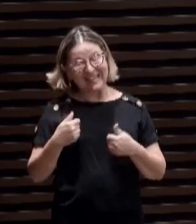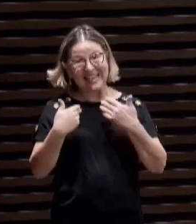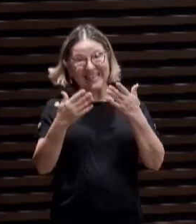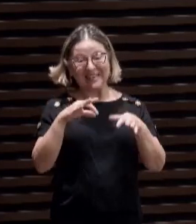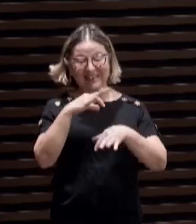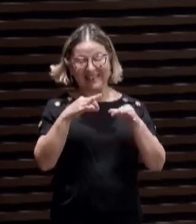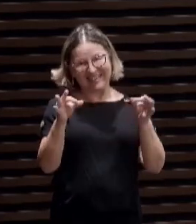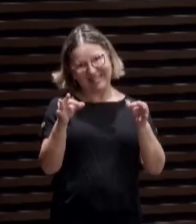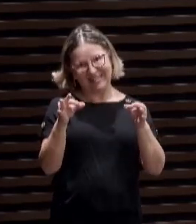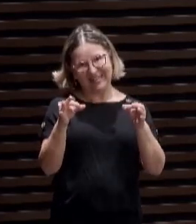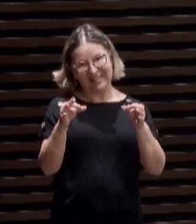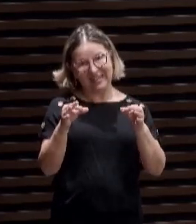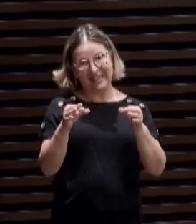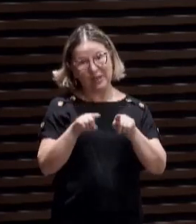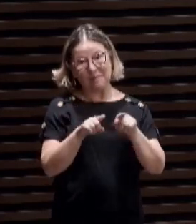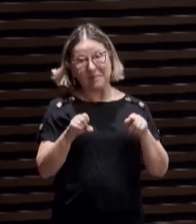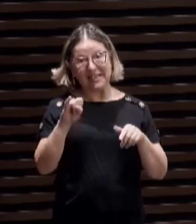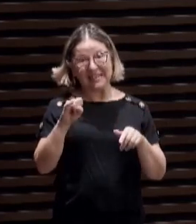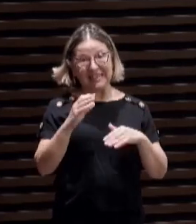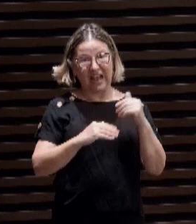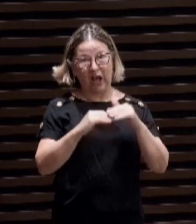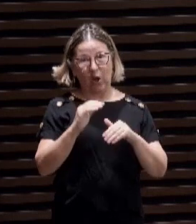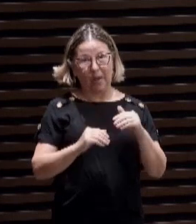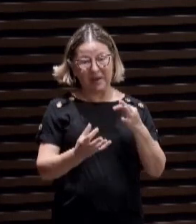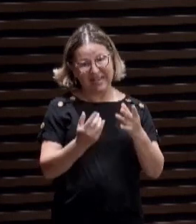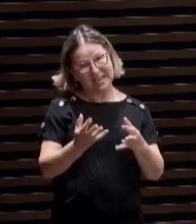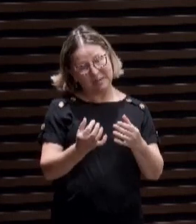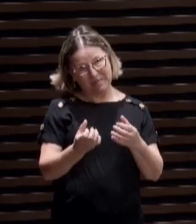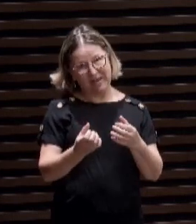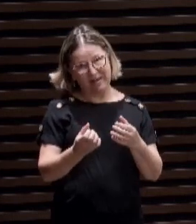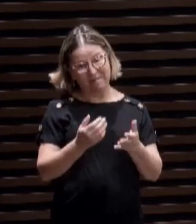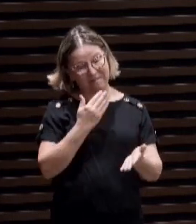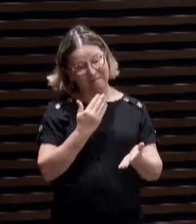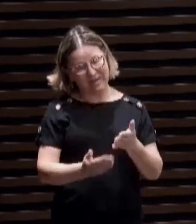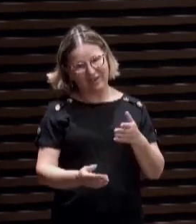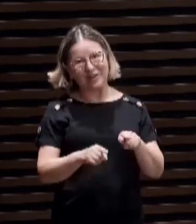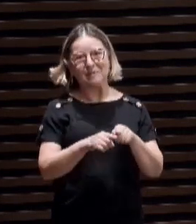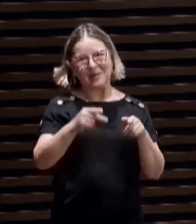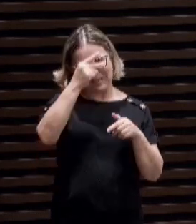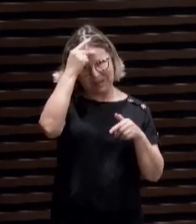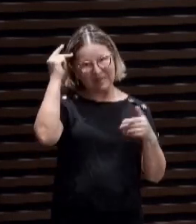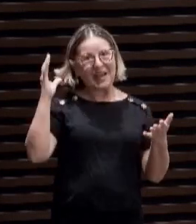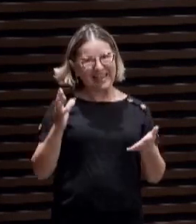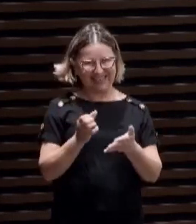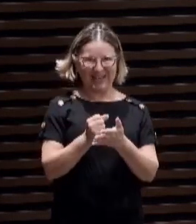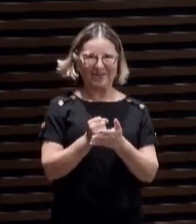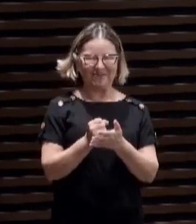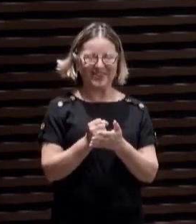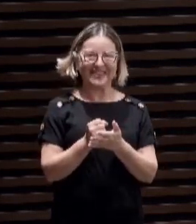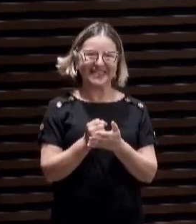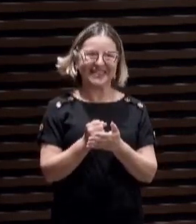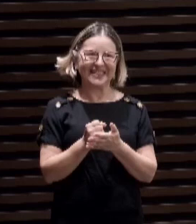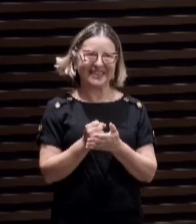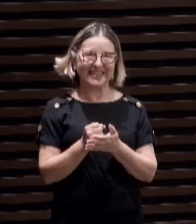se queimar, sofrerá ele dano, mas esse mesmo será salvo, todavia, como que através